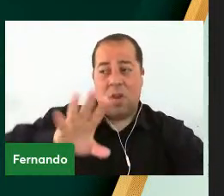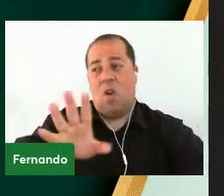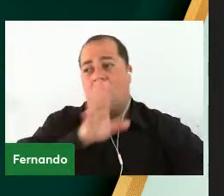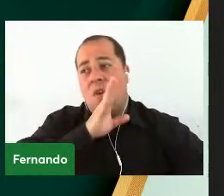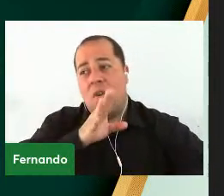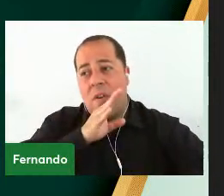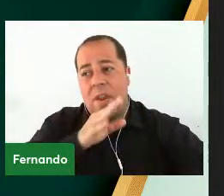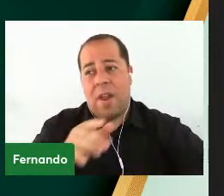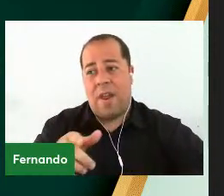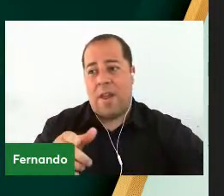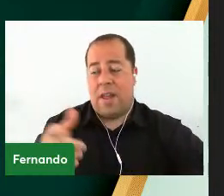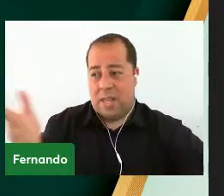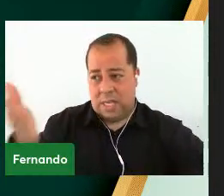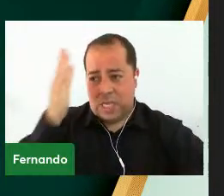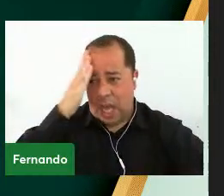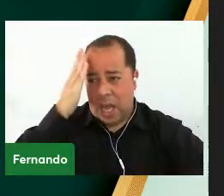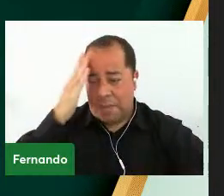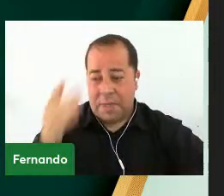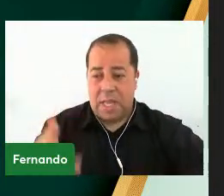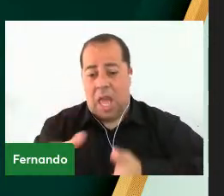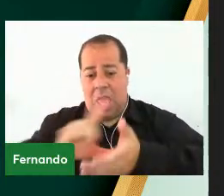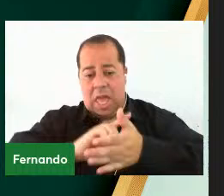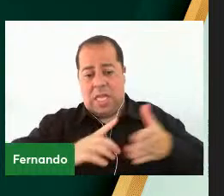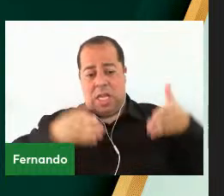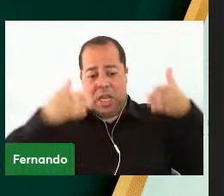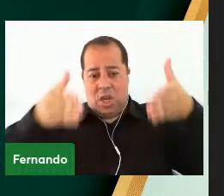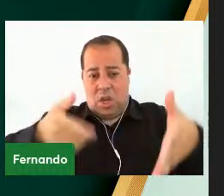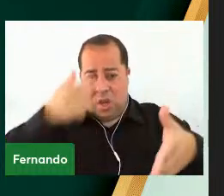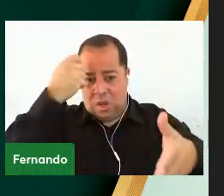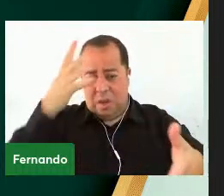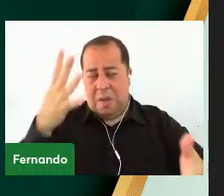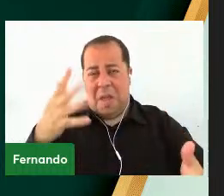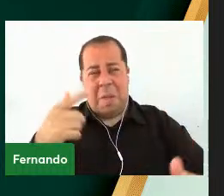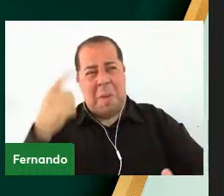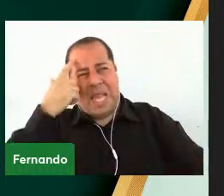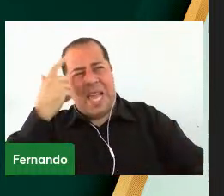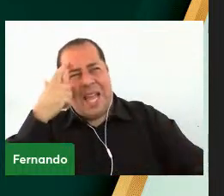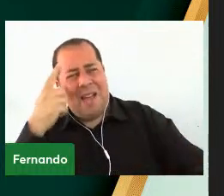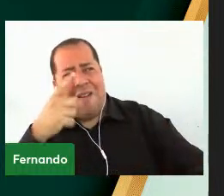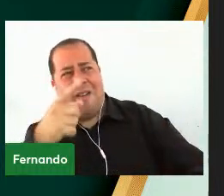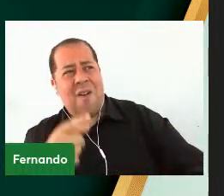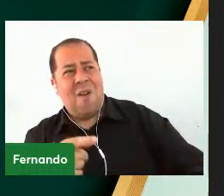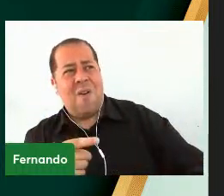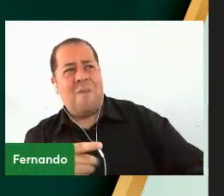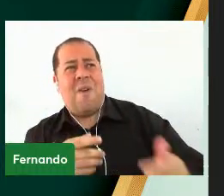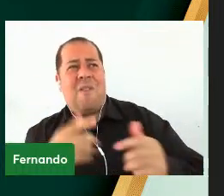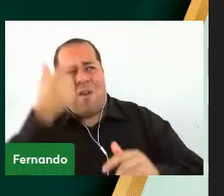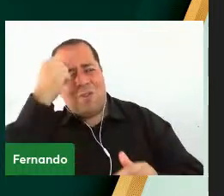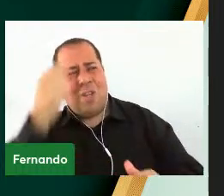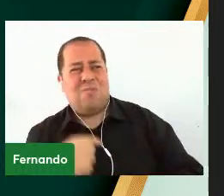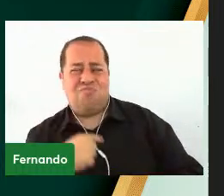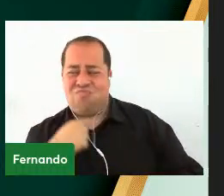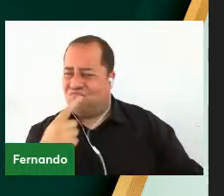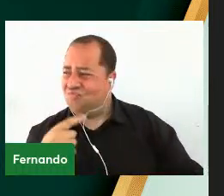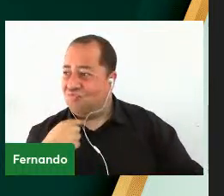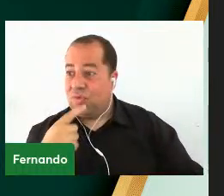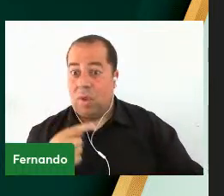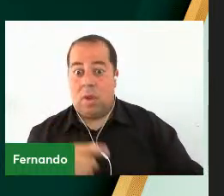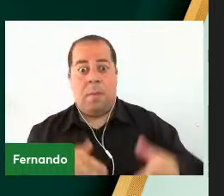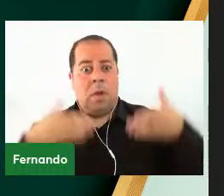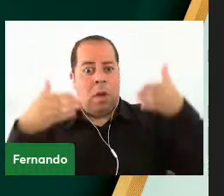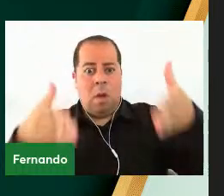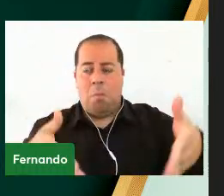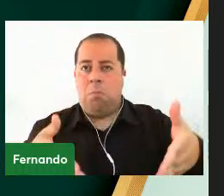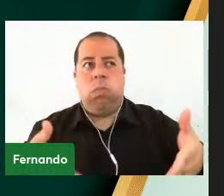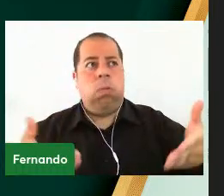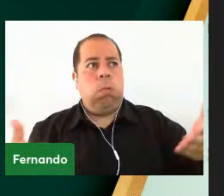antes da chegada da Unipampa, nunca imaginasse que seria possível viver essa experiência. O ensino superior parecia